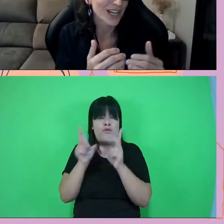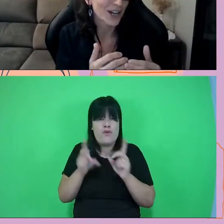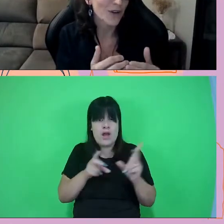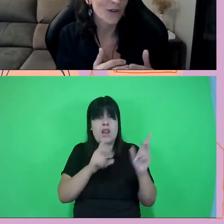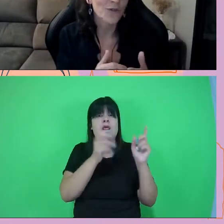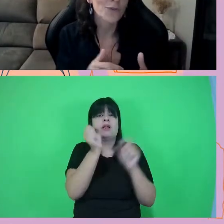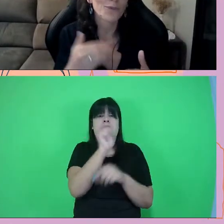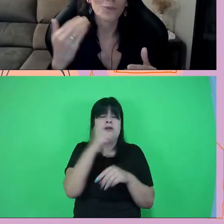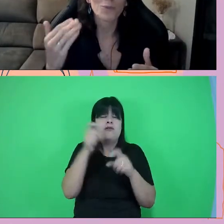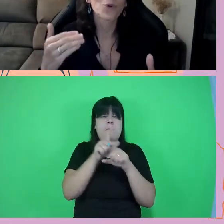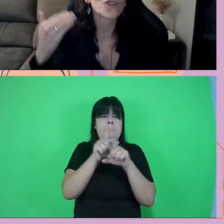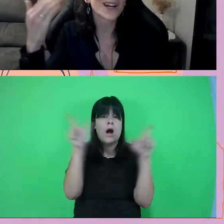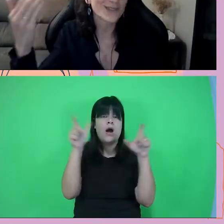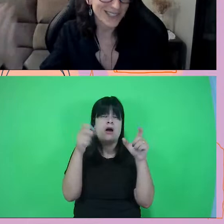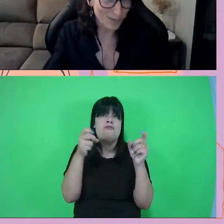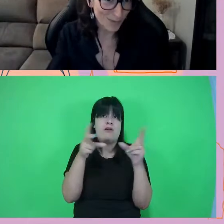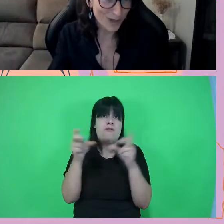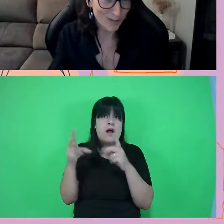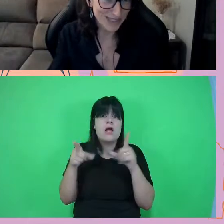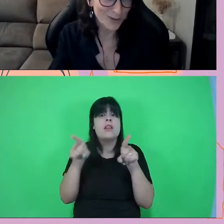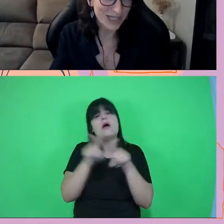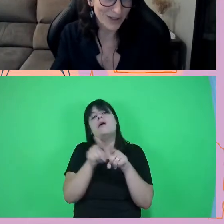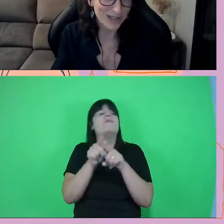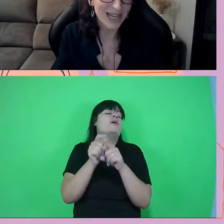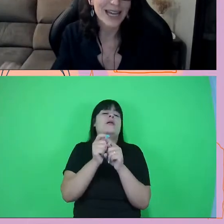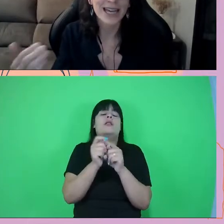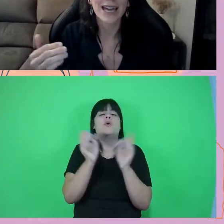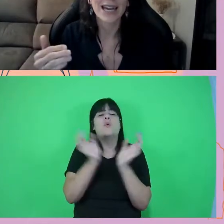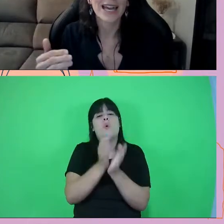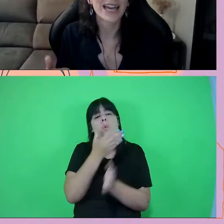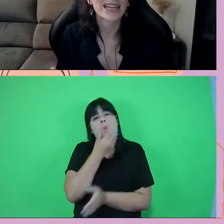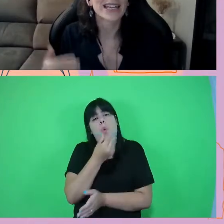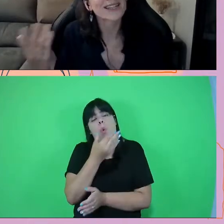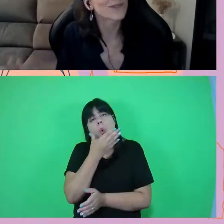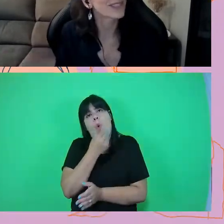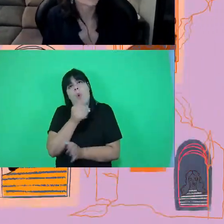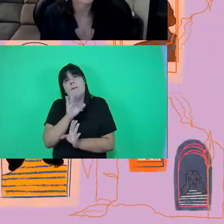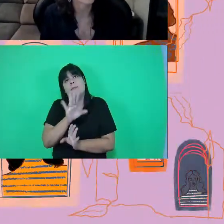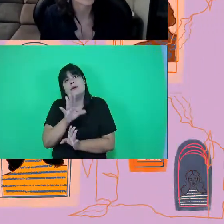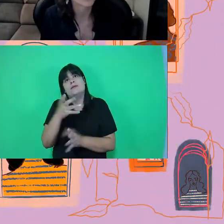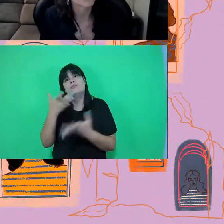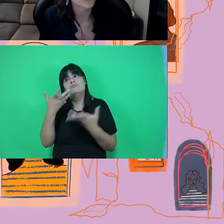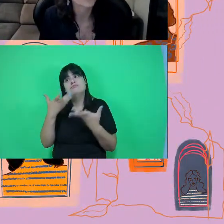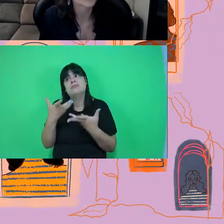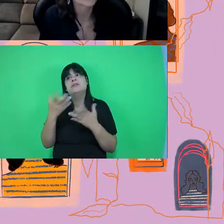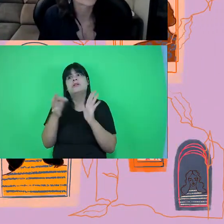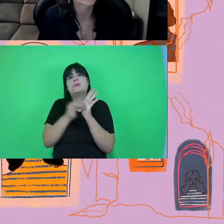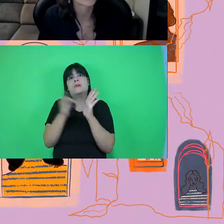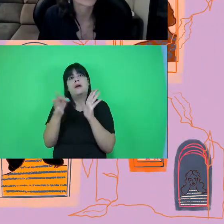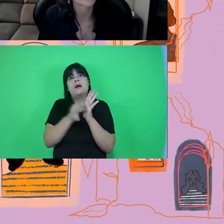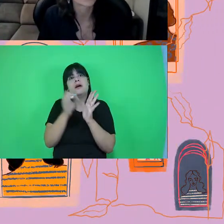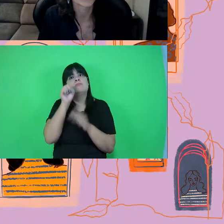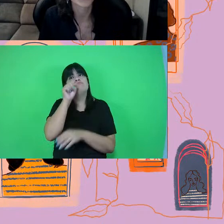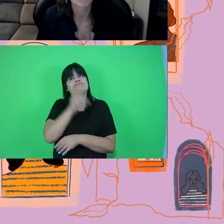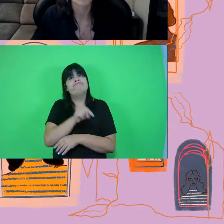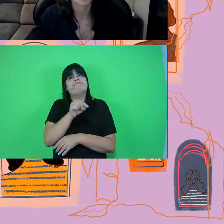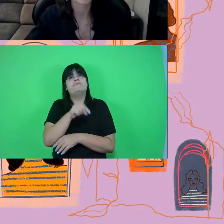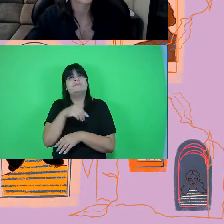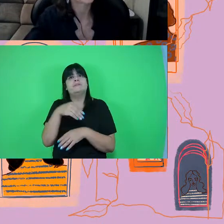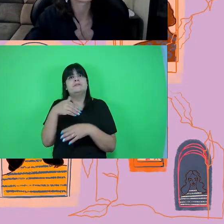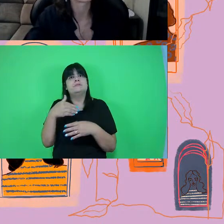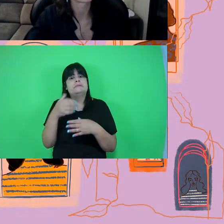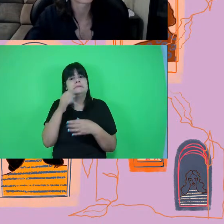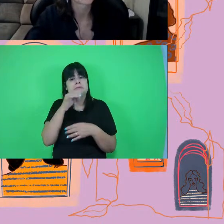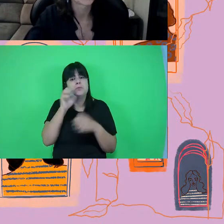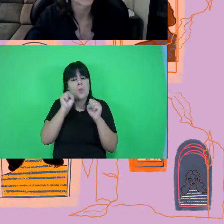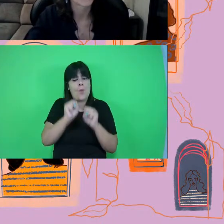cerveja buscando esse público masculino, né? Queria que você comentasse um pouquinho sobre isso, assim, se você